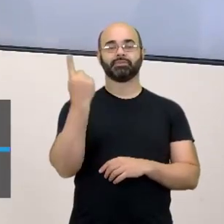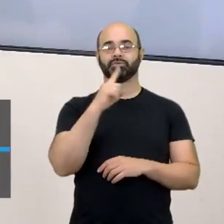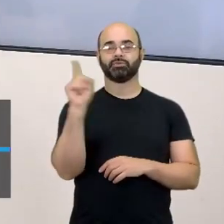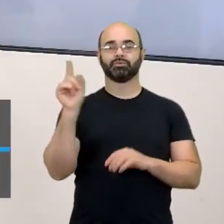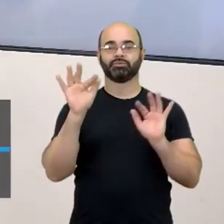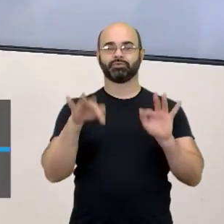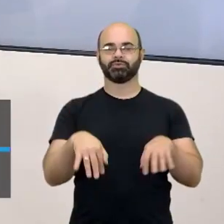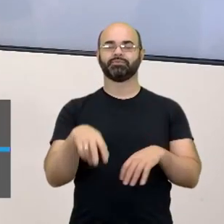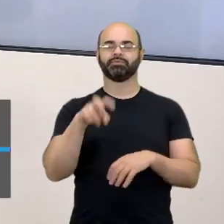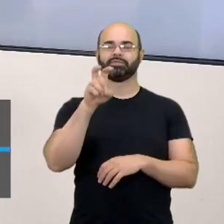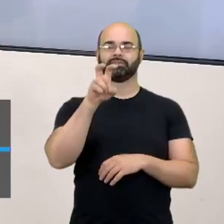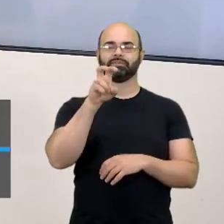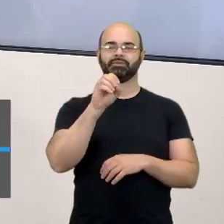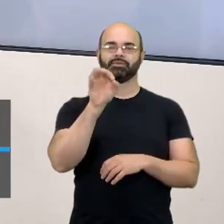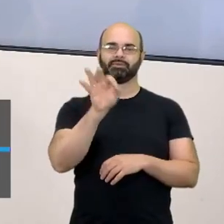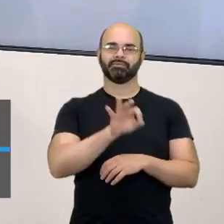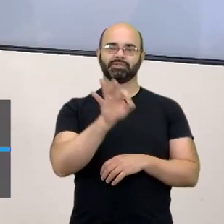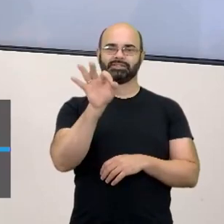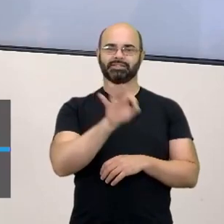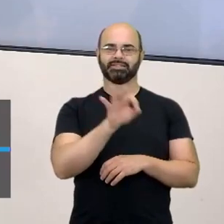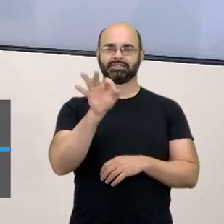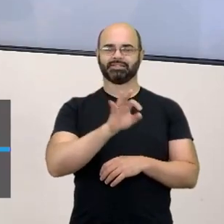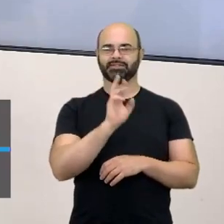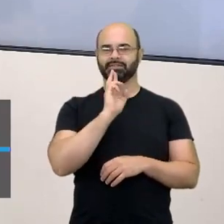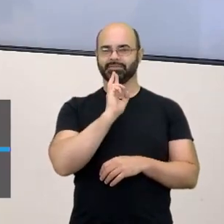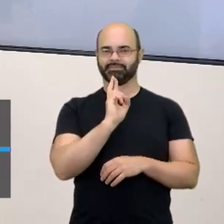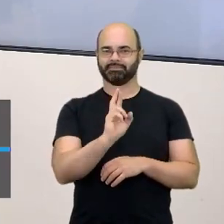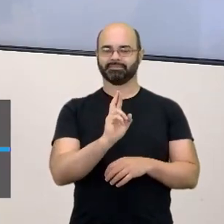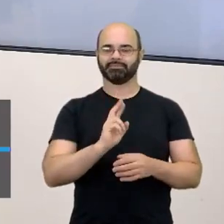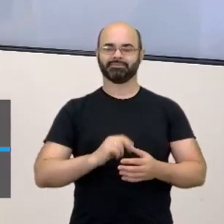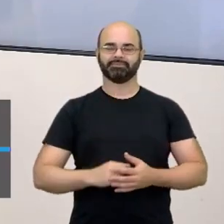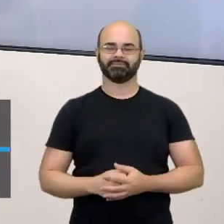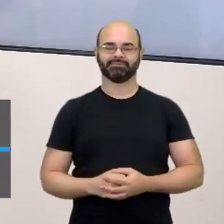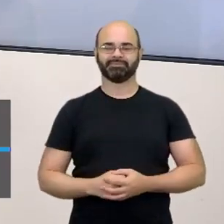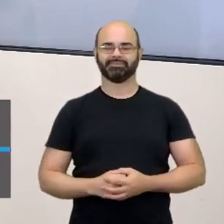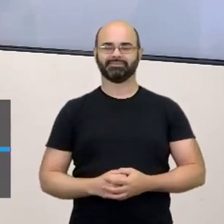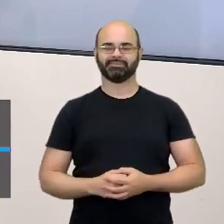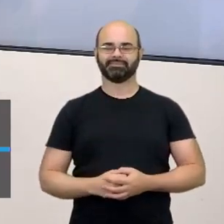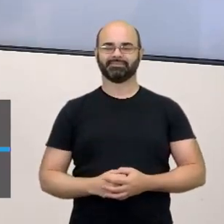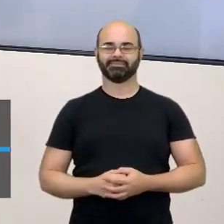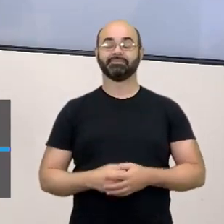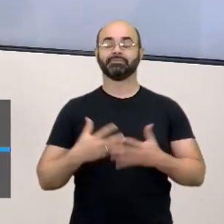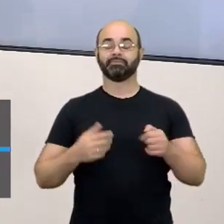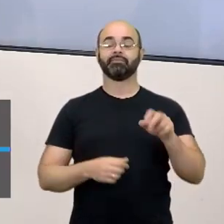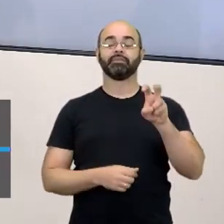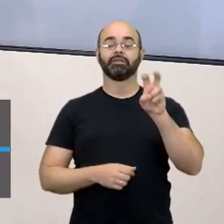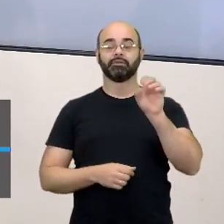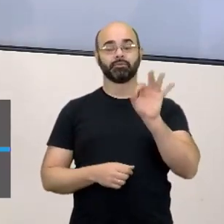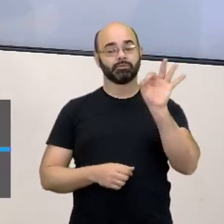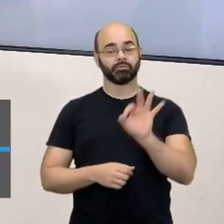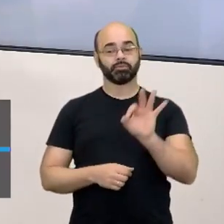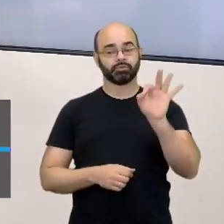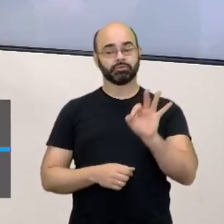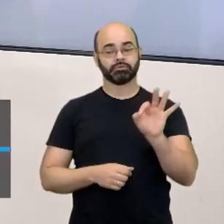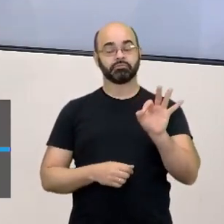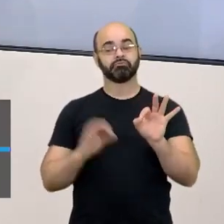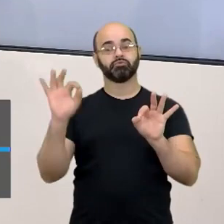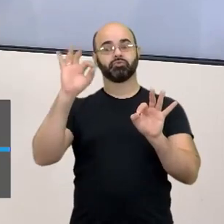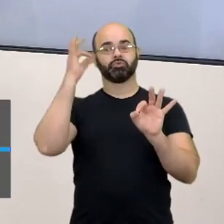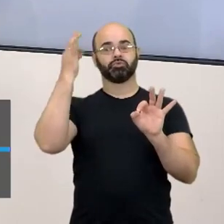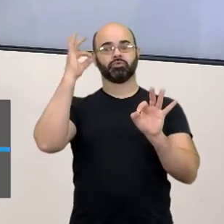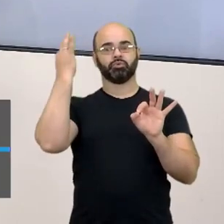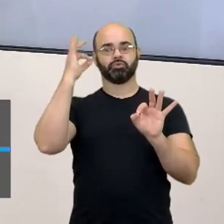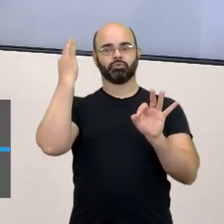último, nós temos a representação percentual, que é 50%. Então nós temos 50% de chance de pegar